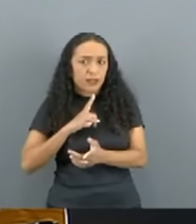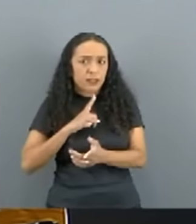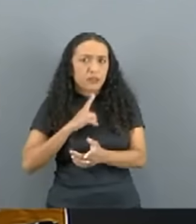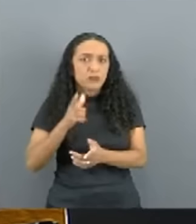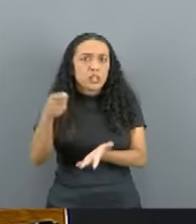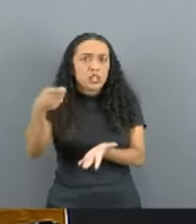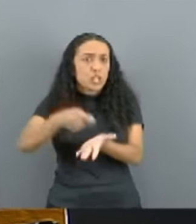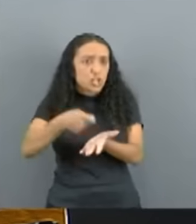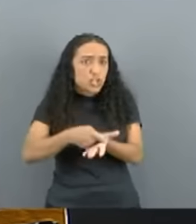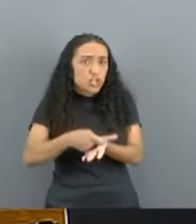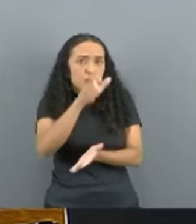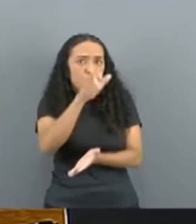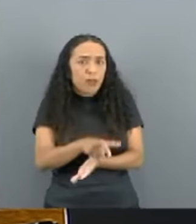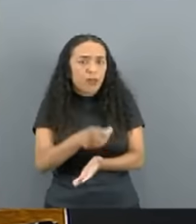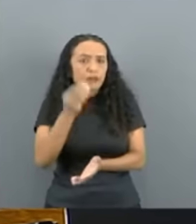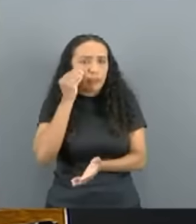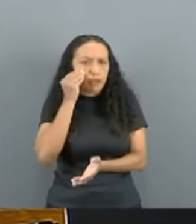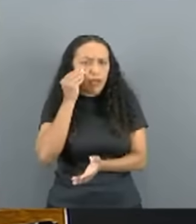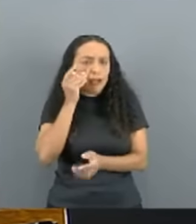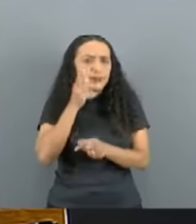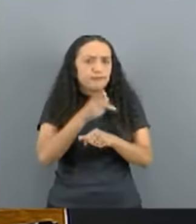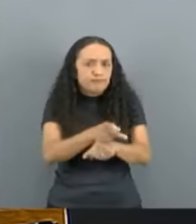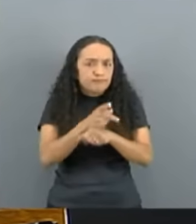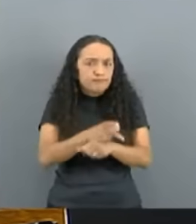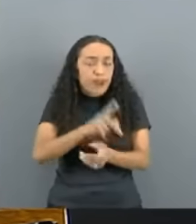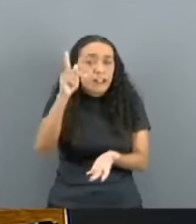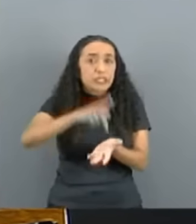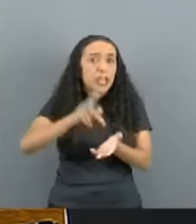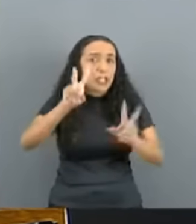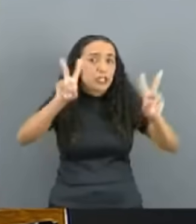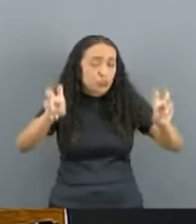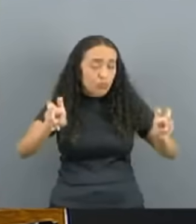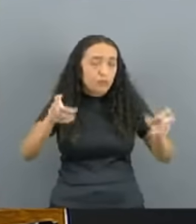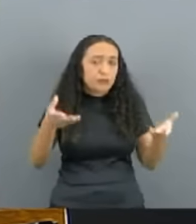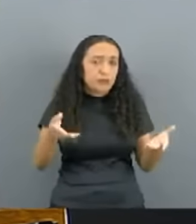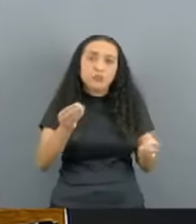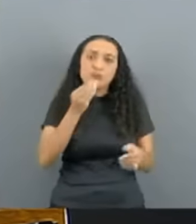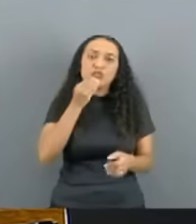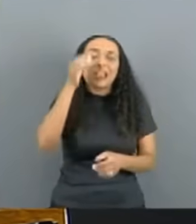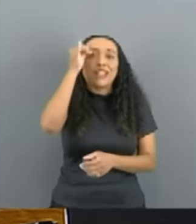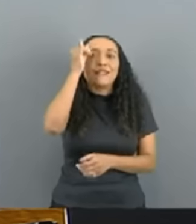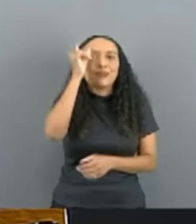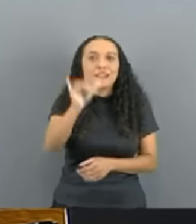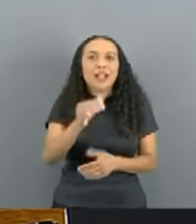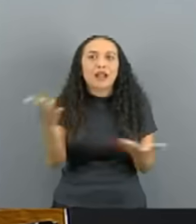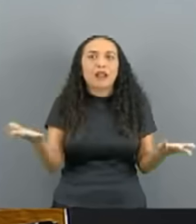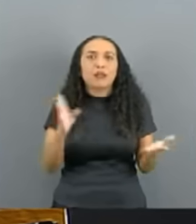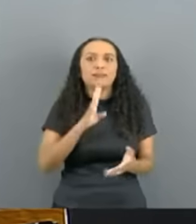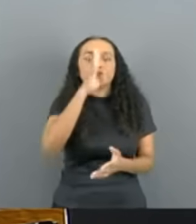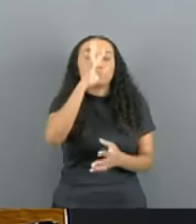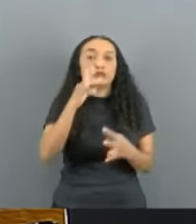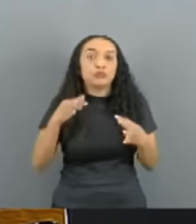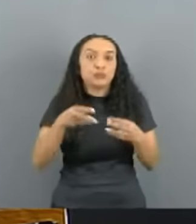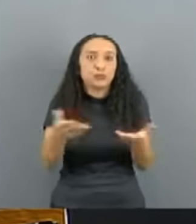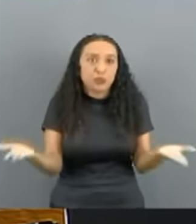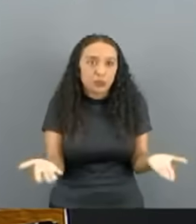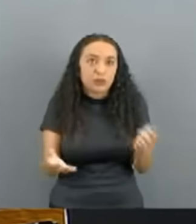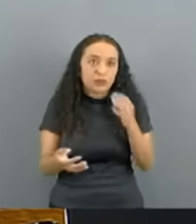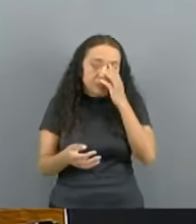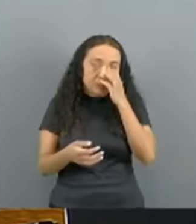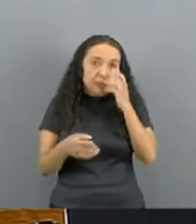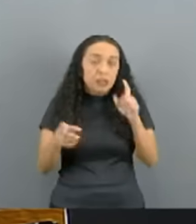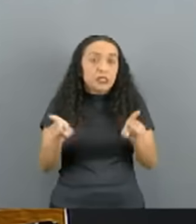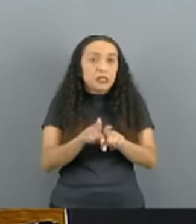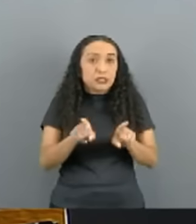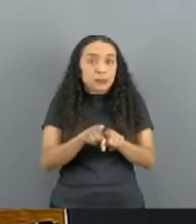insistiu para que se buscasse a verdade com relação a esse assunto, que poderia ter evitado esse escândalo todo? Quero saber isso. E se o senhor pede